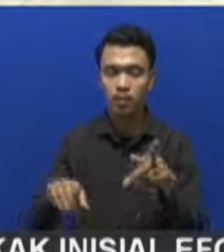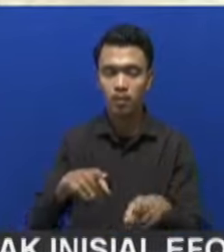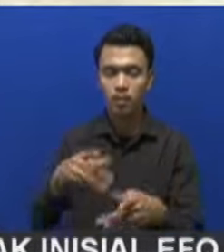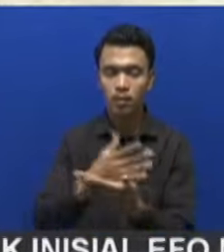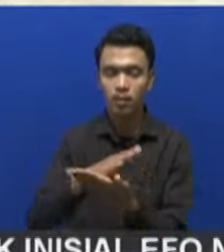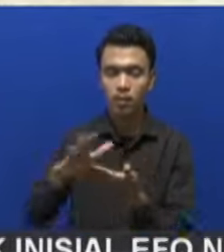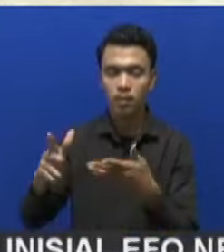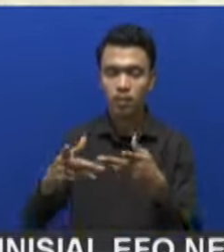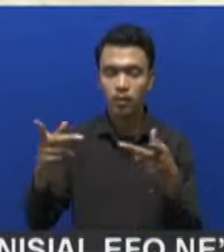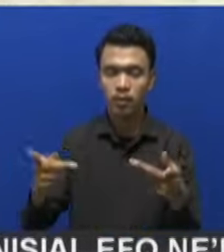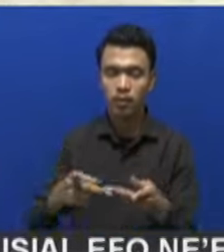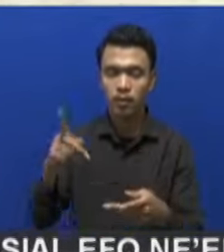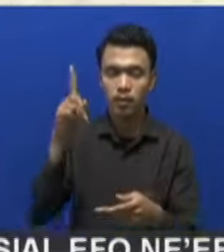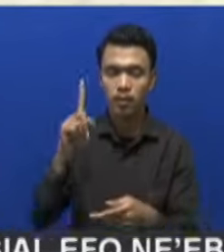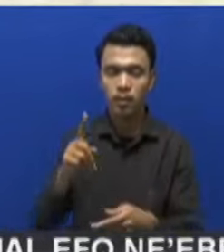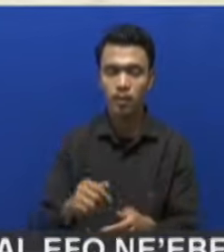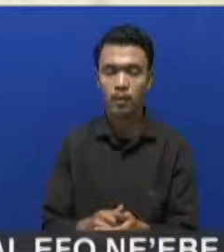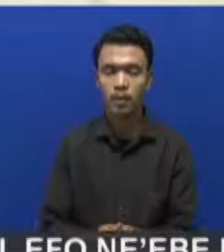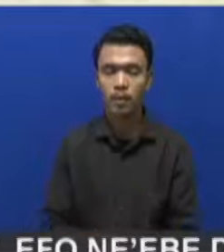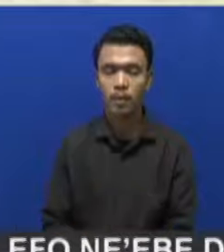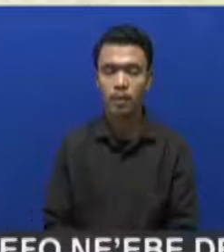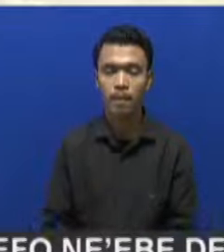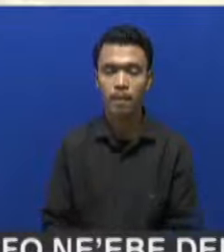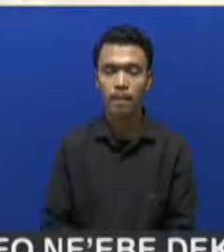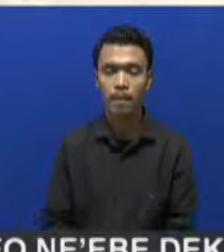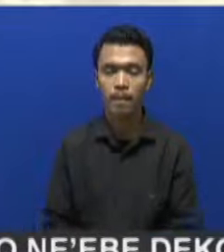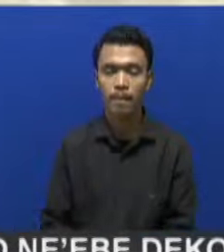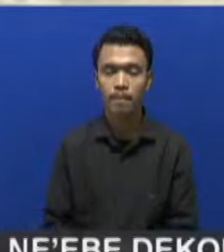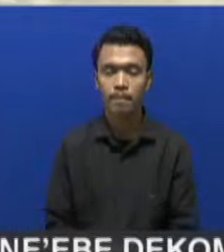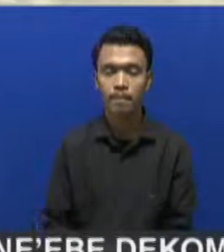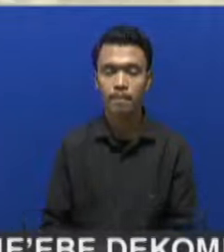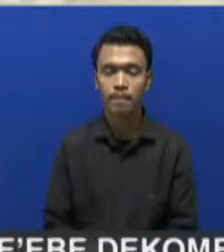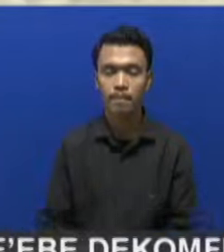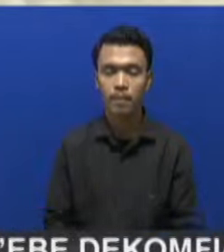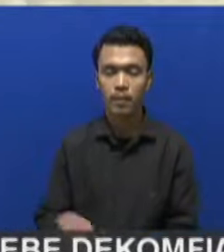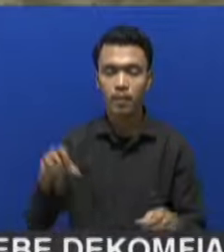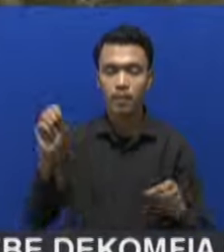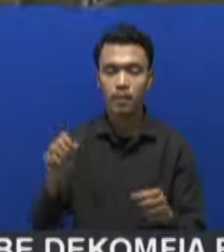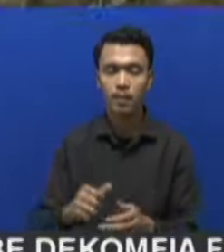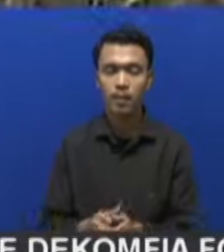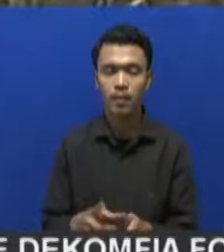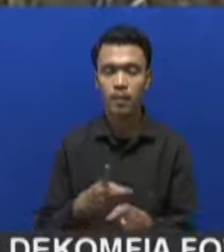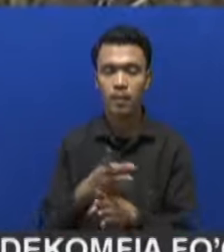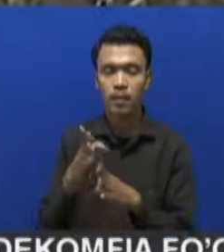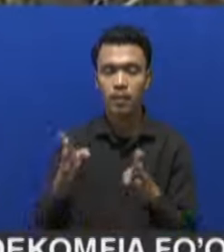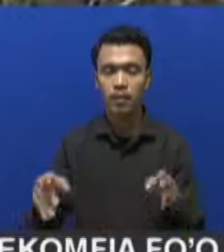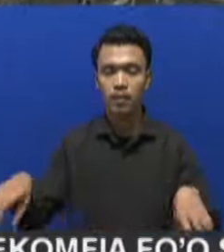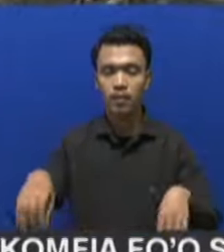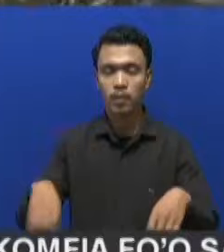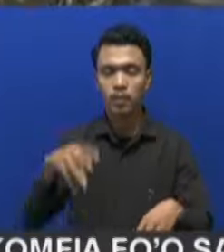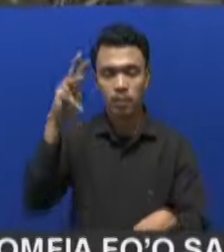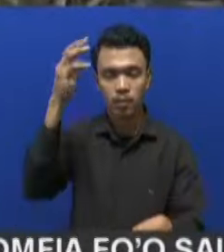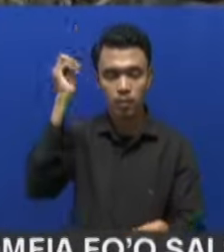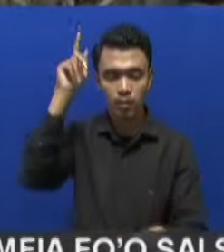fatingida. Laos motor babe pip. Diretor Serviço Agricultura